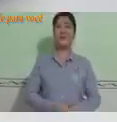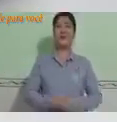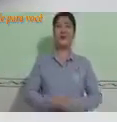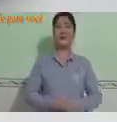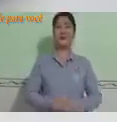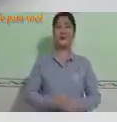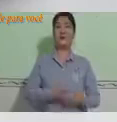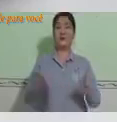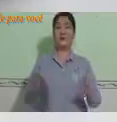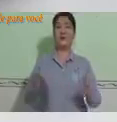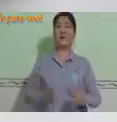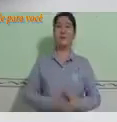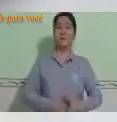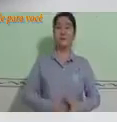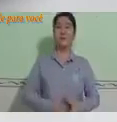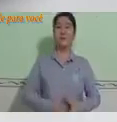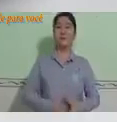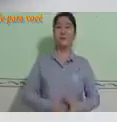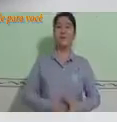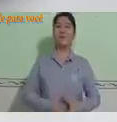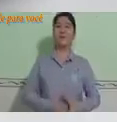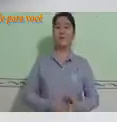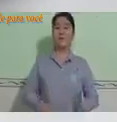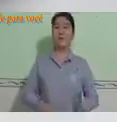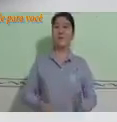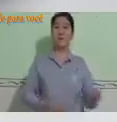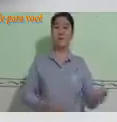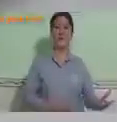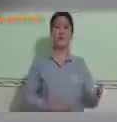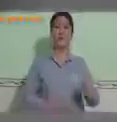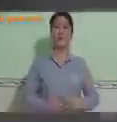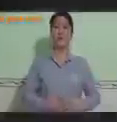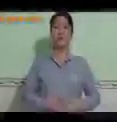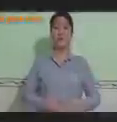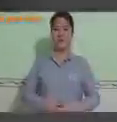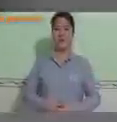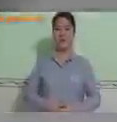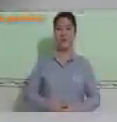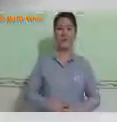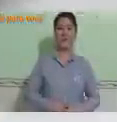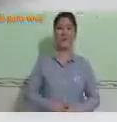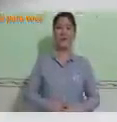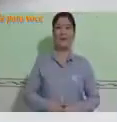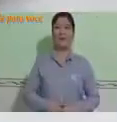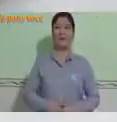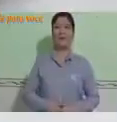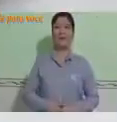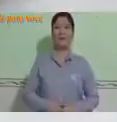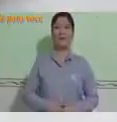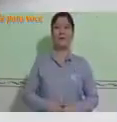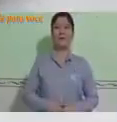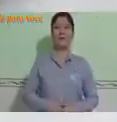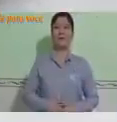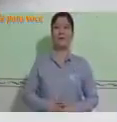É importante lembrar que para emagrecer se me esforço é preciso criar hábitos saudáveis que devem ser cumpridos todos os dias,